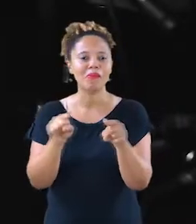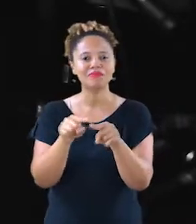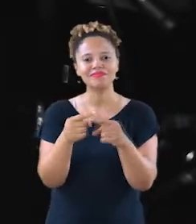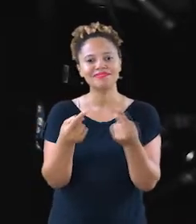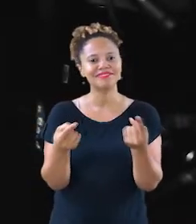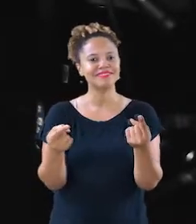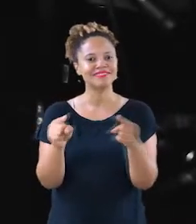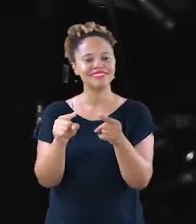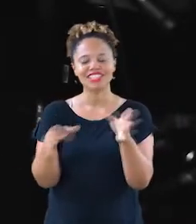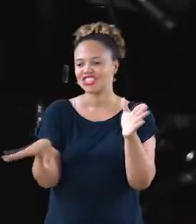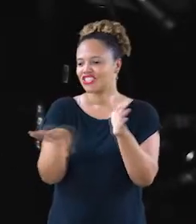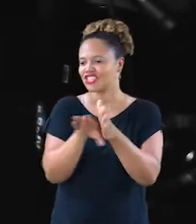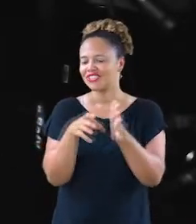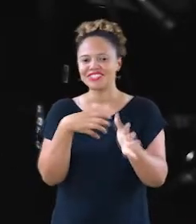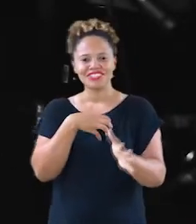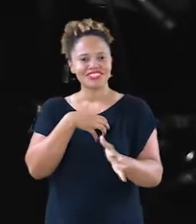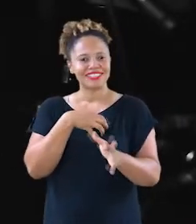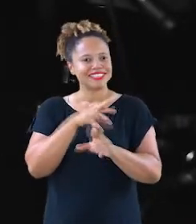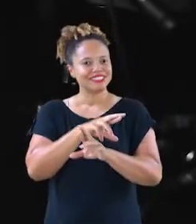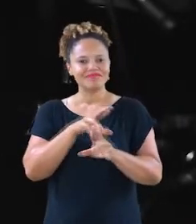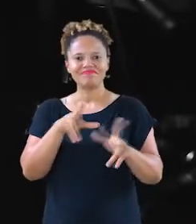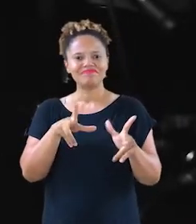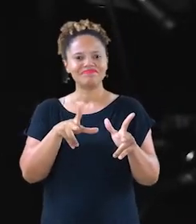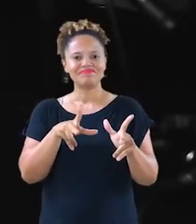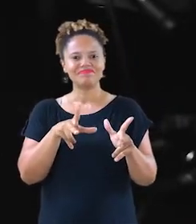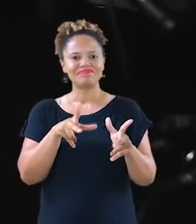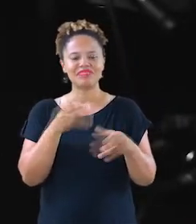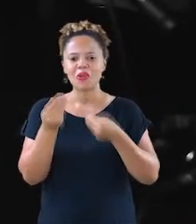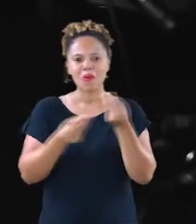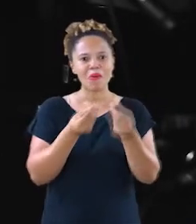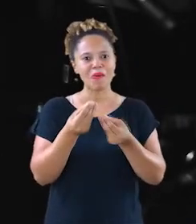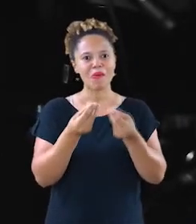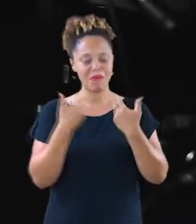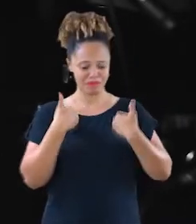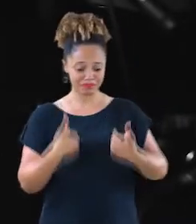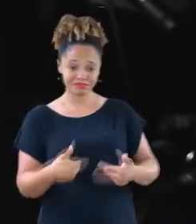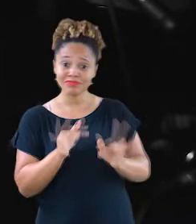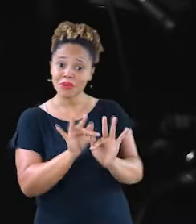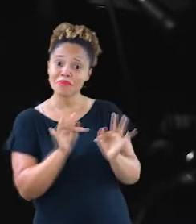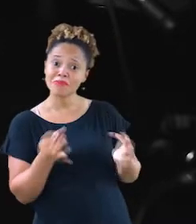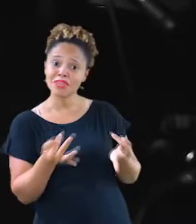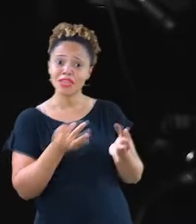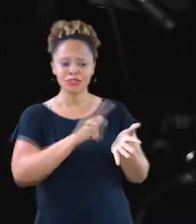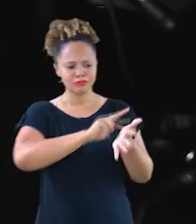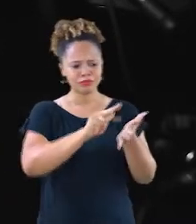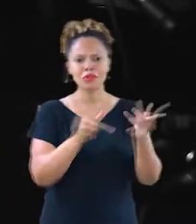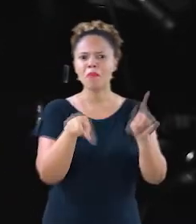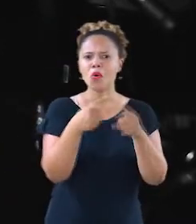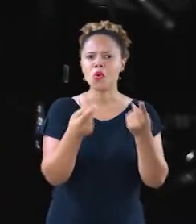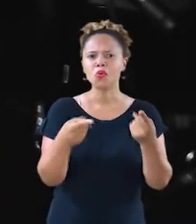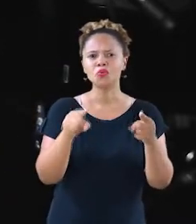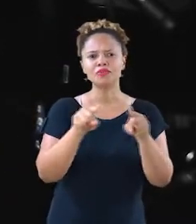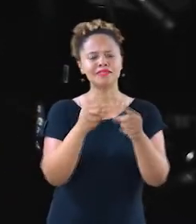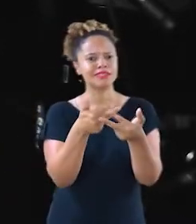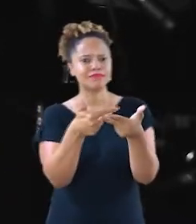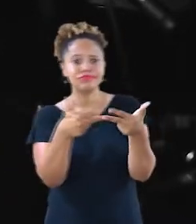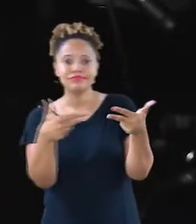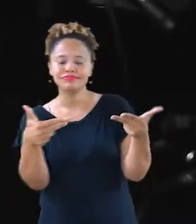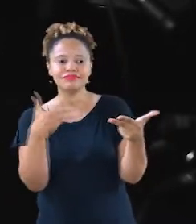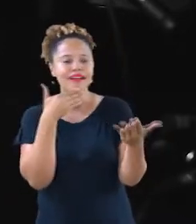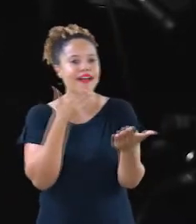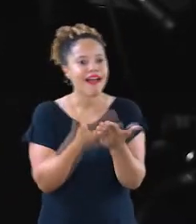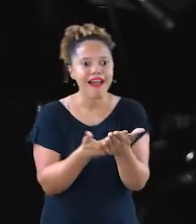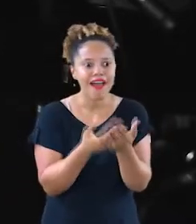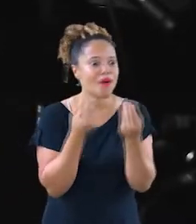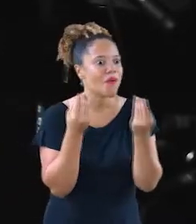Aí ele chegou daquele jeito dele, tirou, já tocou de pé no chão com bata, já tocou com Pixinguinha, depois tocou com o Patapo Silva, contou a história. Eu falei, pô,